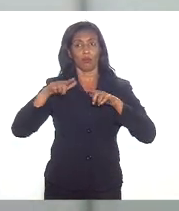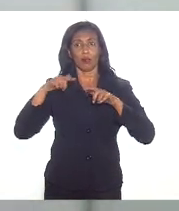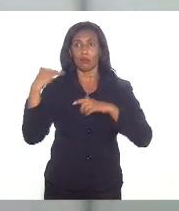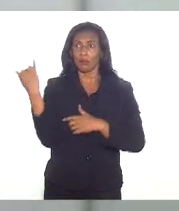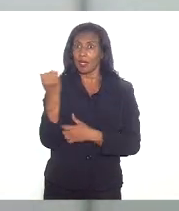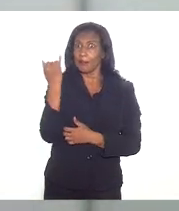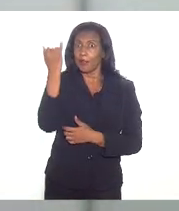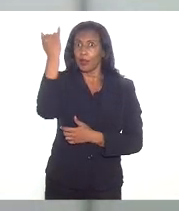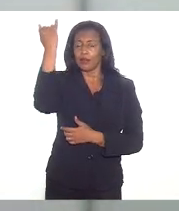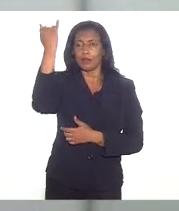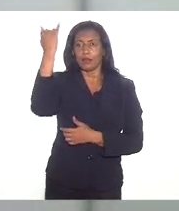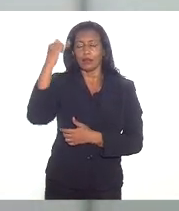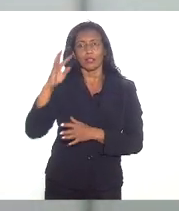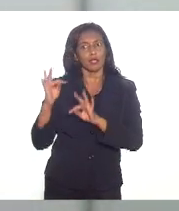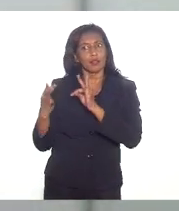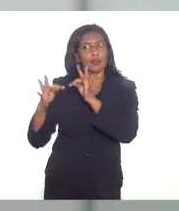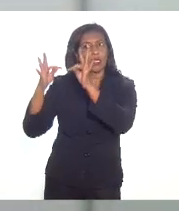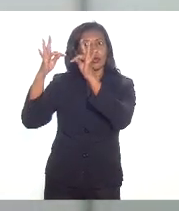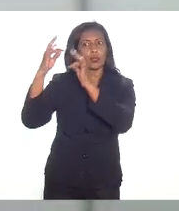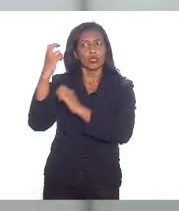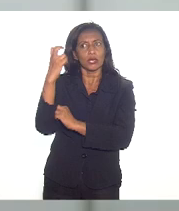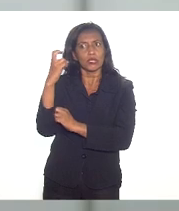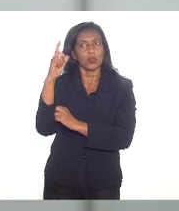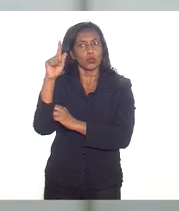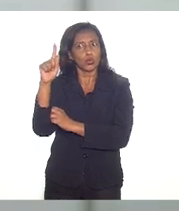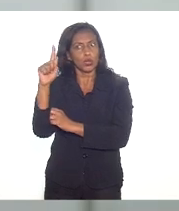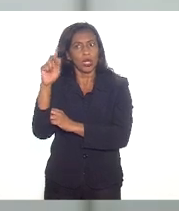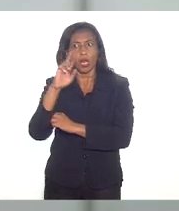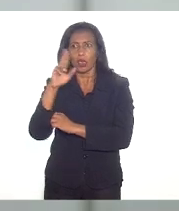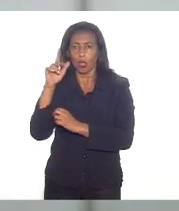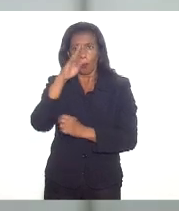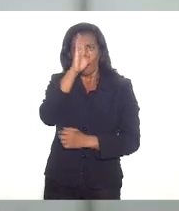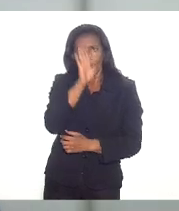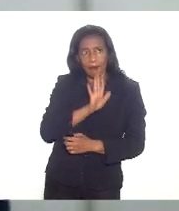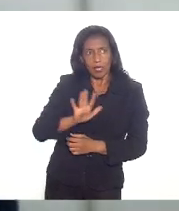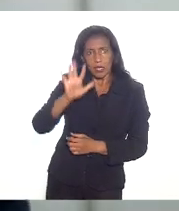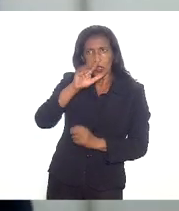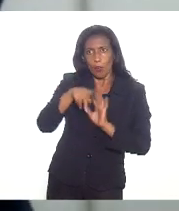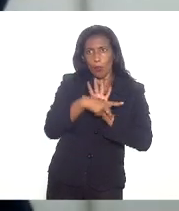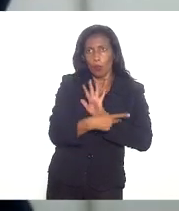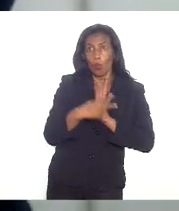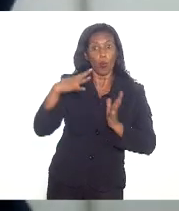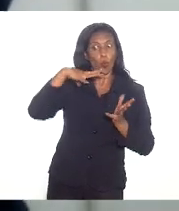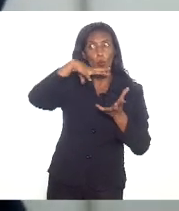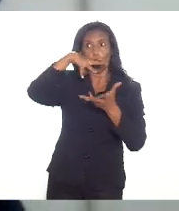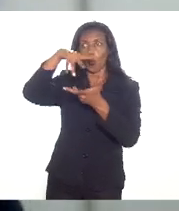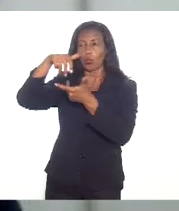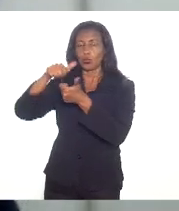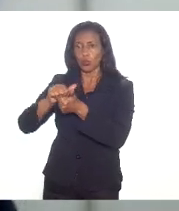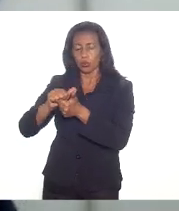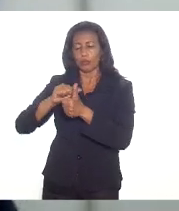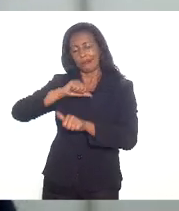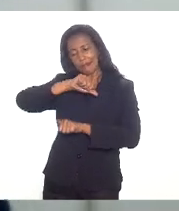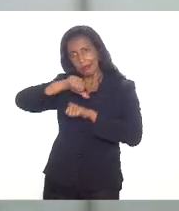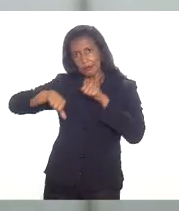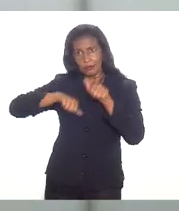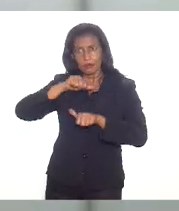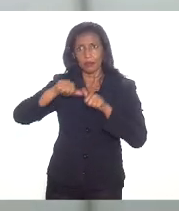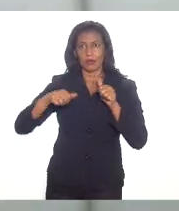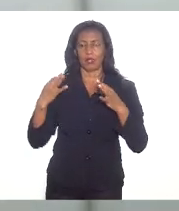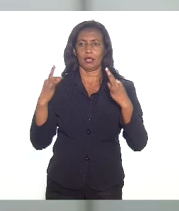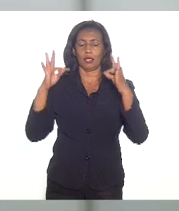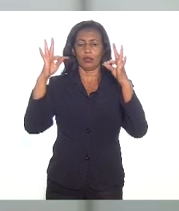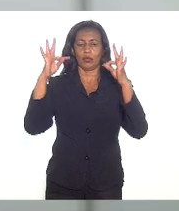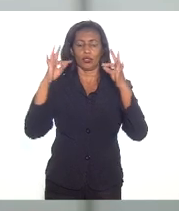desse negócio, né? Não só no Brasil, como no mundo. Então, eu queria fazer essas observações, deputado